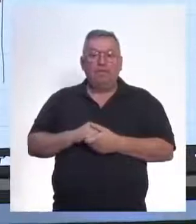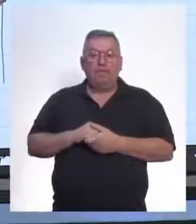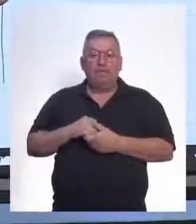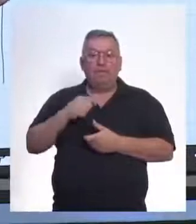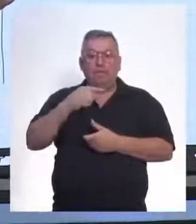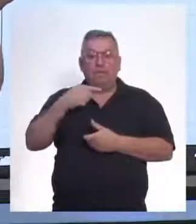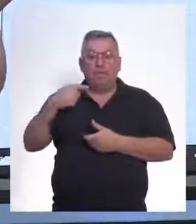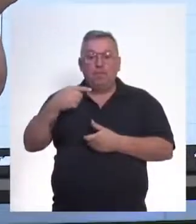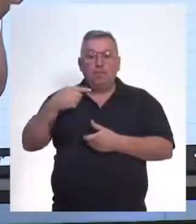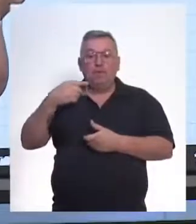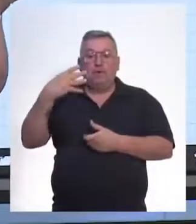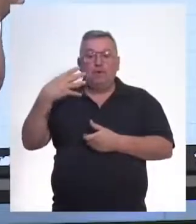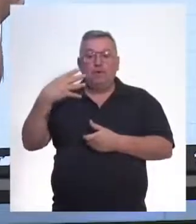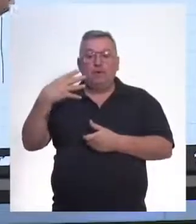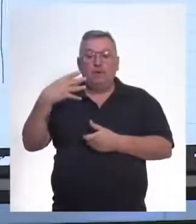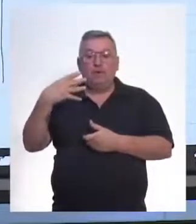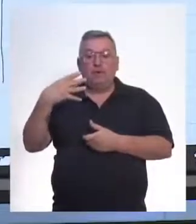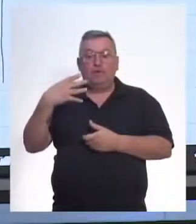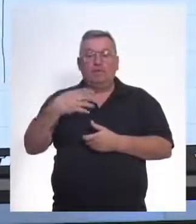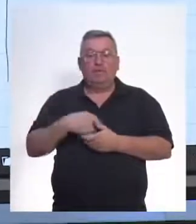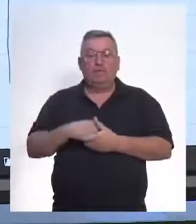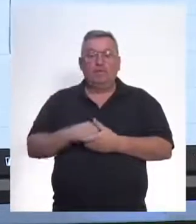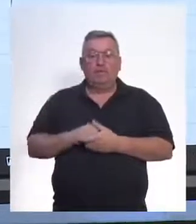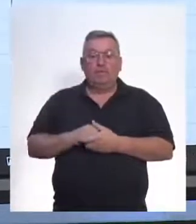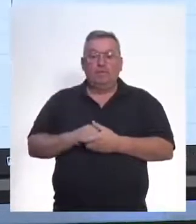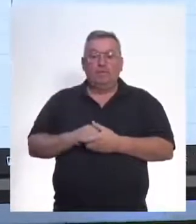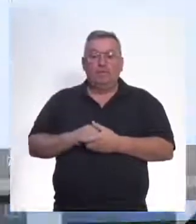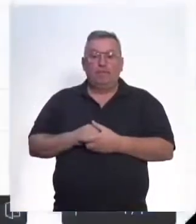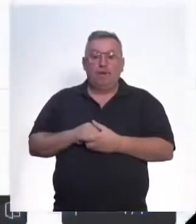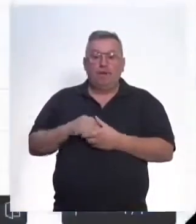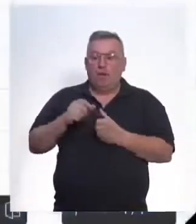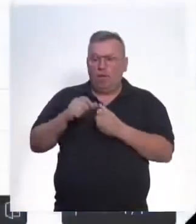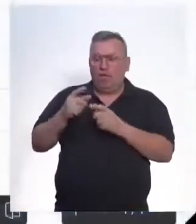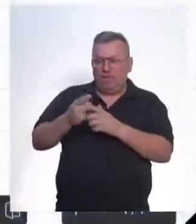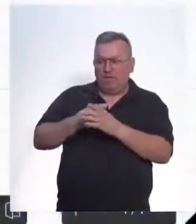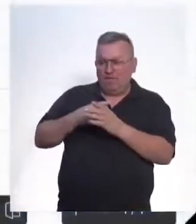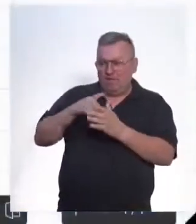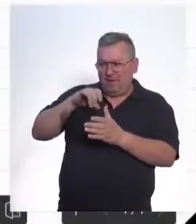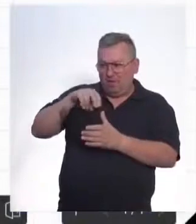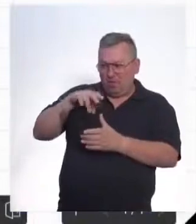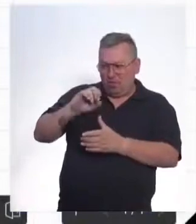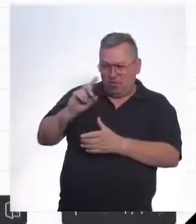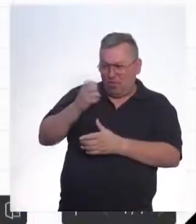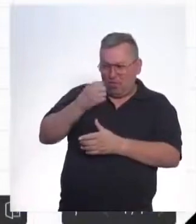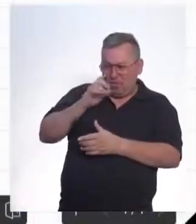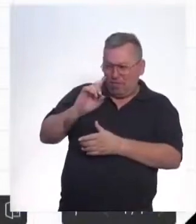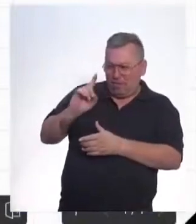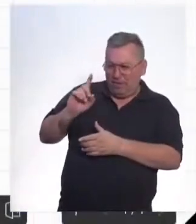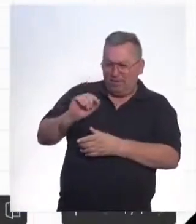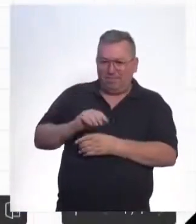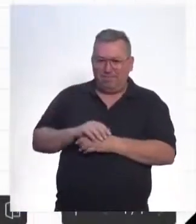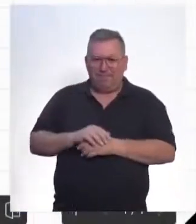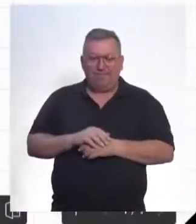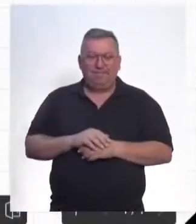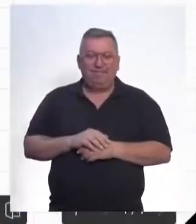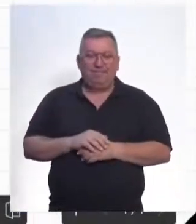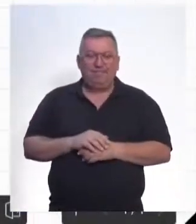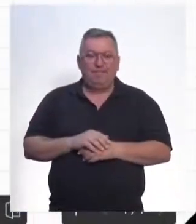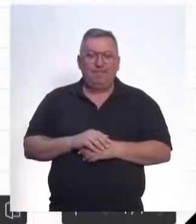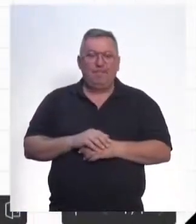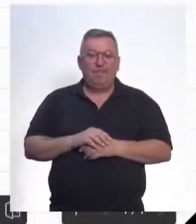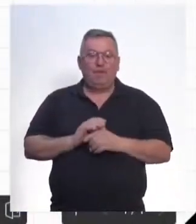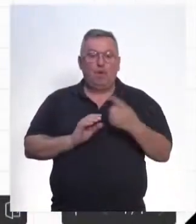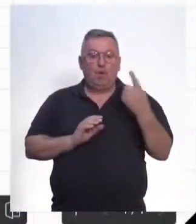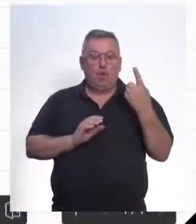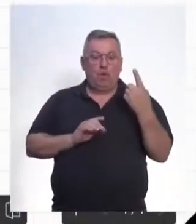dívida aumenta para 4. Gente, ficar devendo para o Jonas não é uma coisa muito boa, não. Mas vamos lá. Então, valor de x,